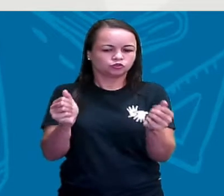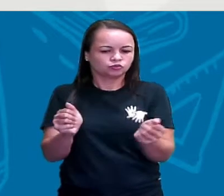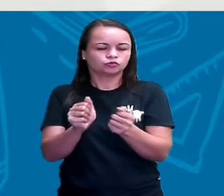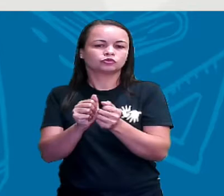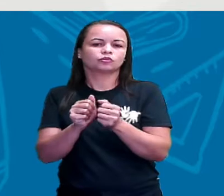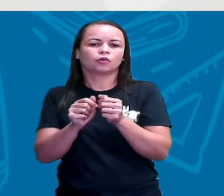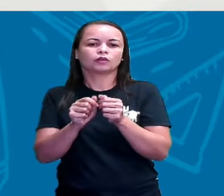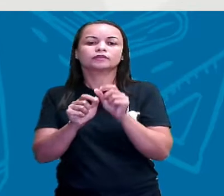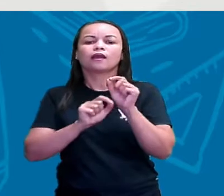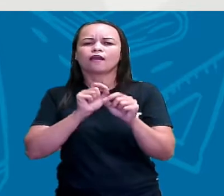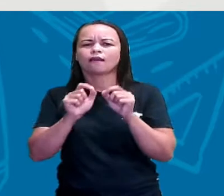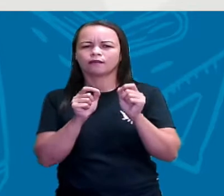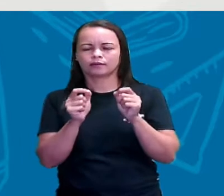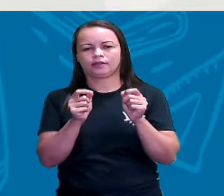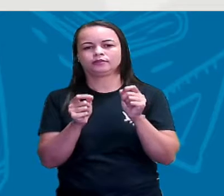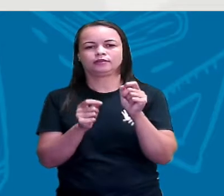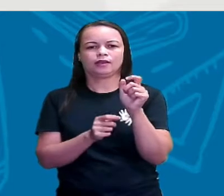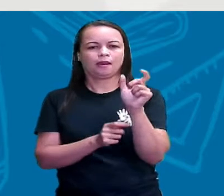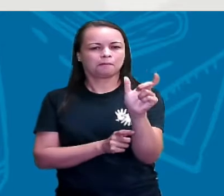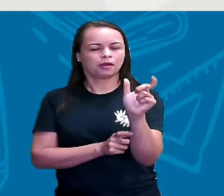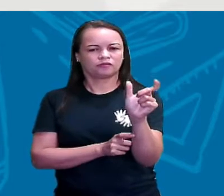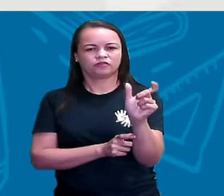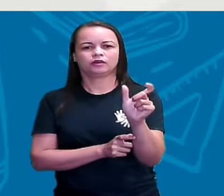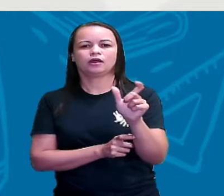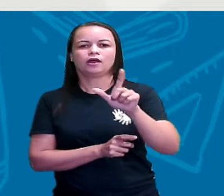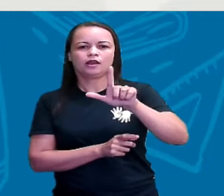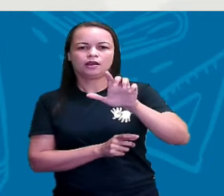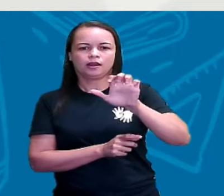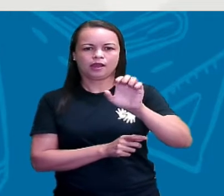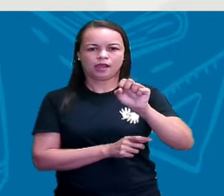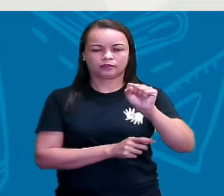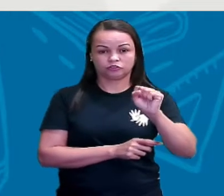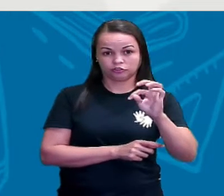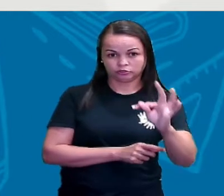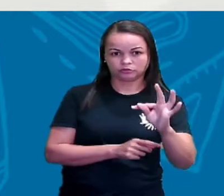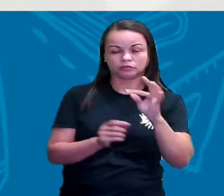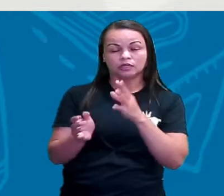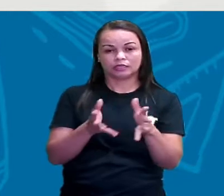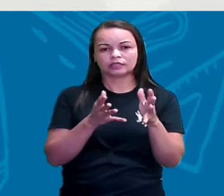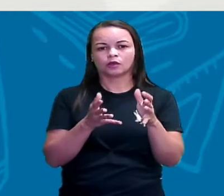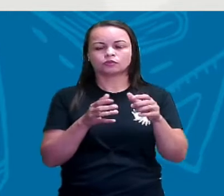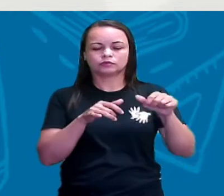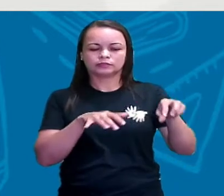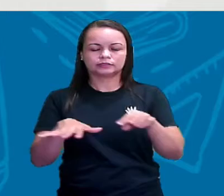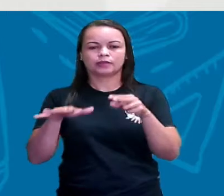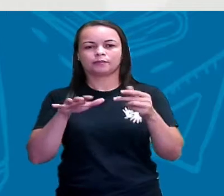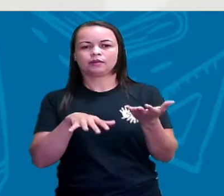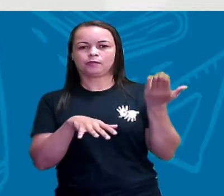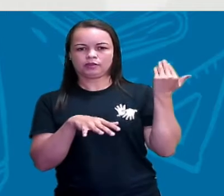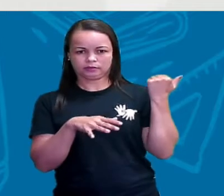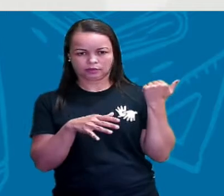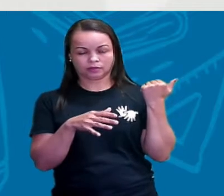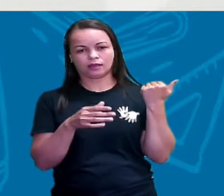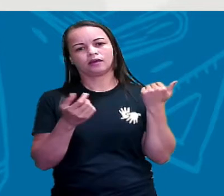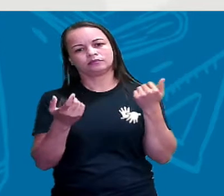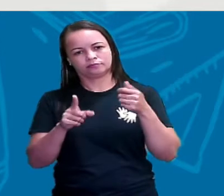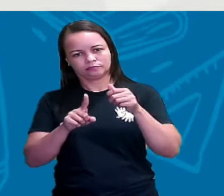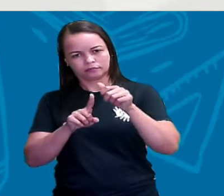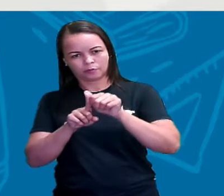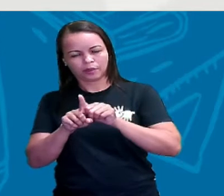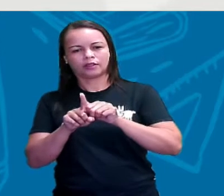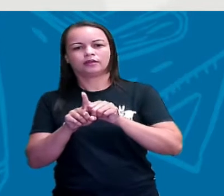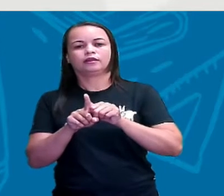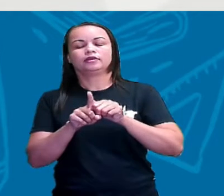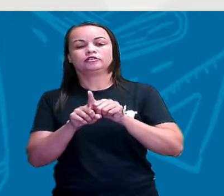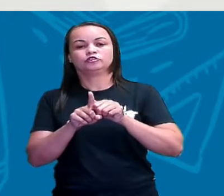sempre de quem? Da palavrinha last. Então, colocou last, quer dizer semana passada, last week. Mês passado,